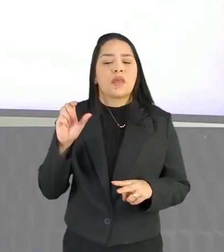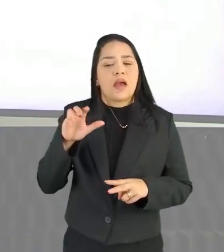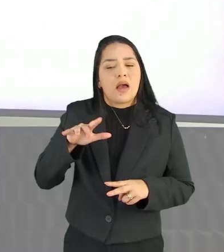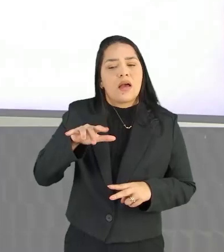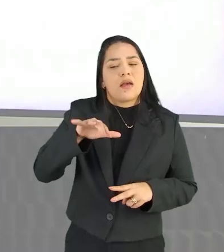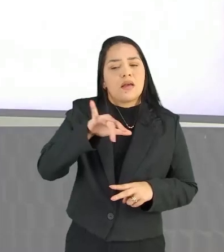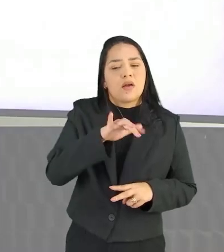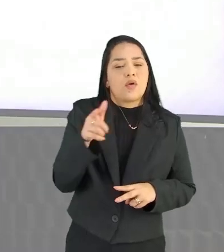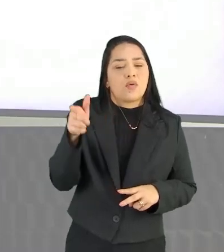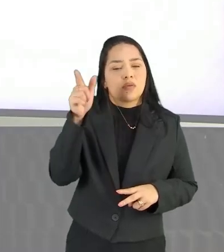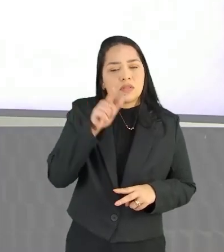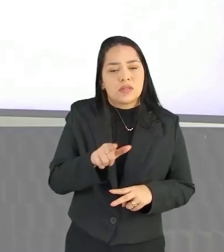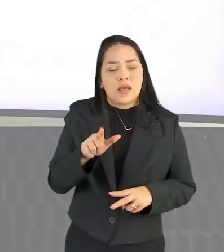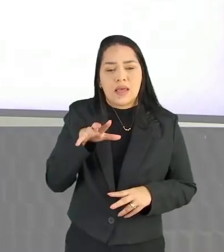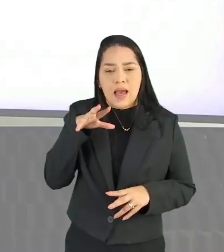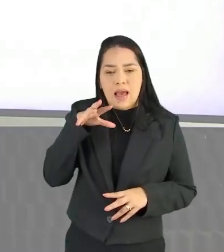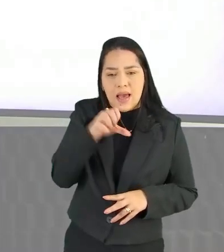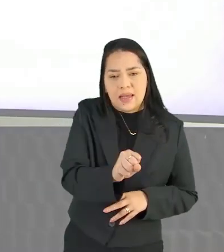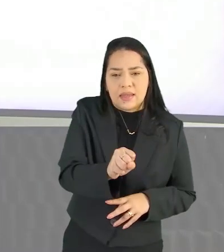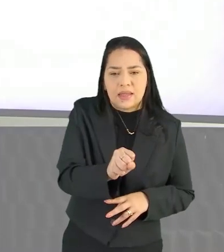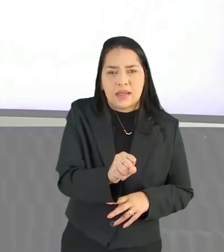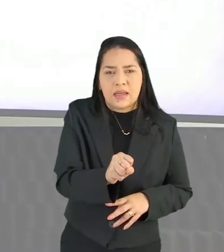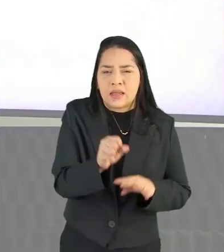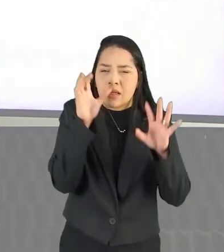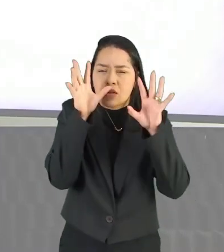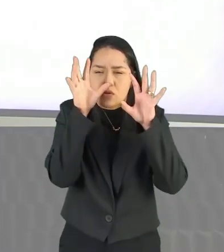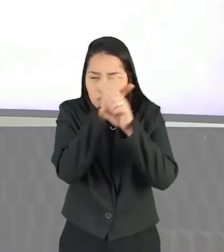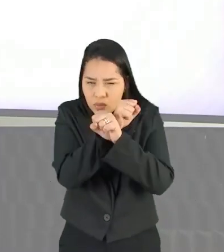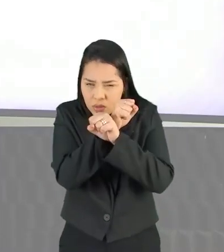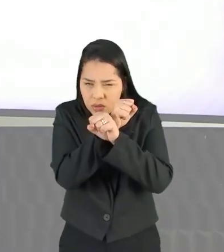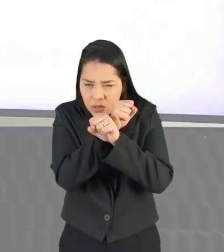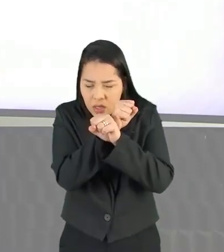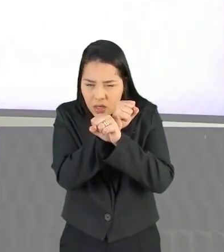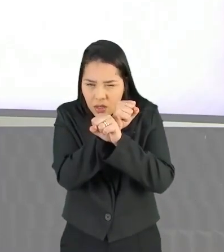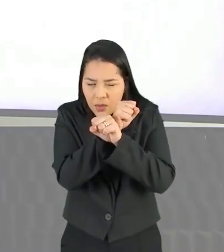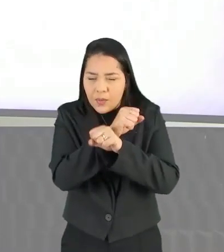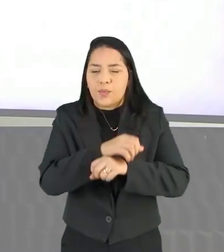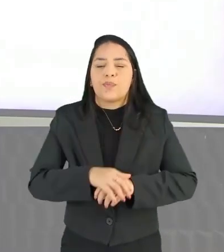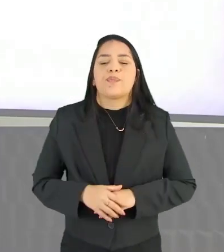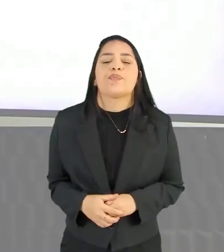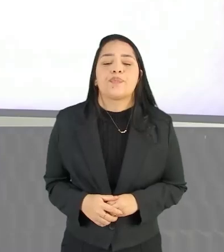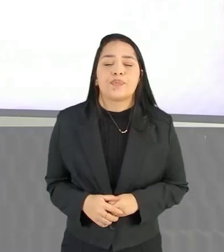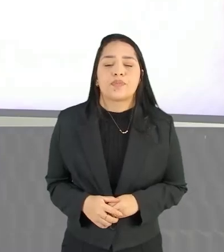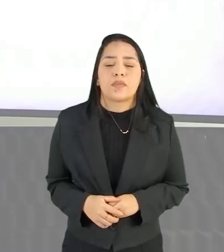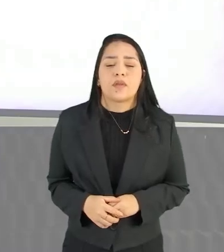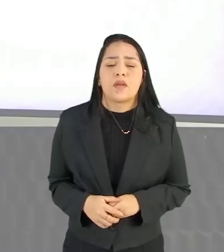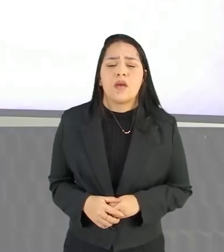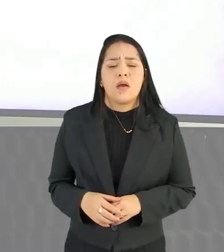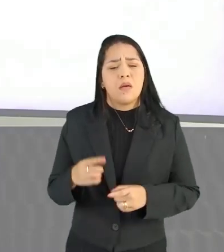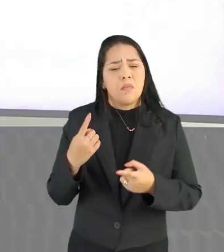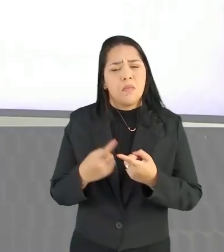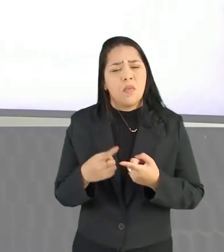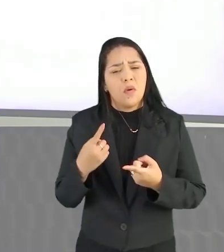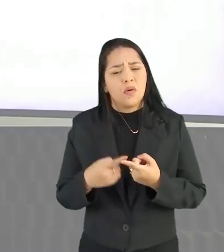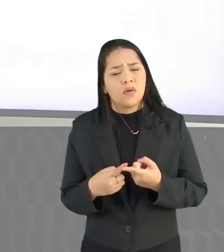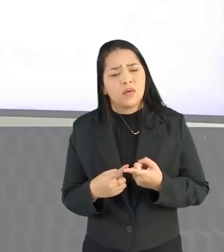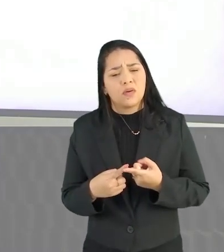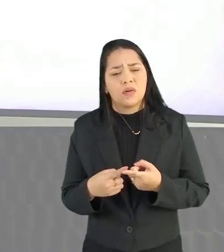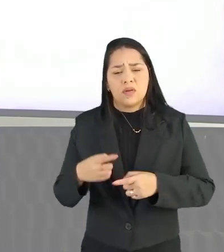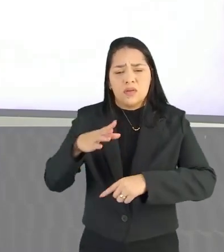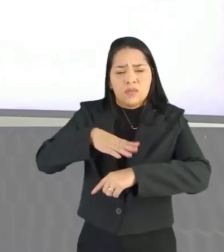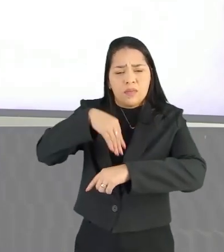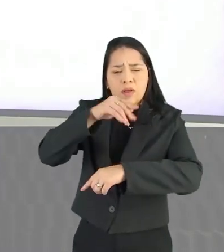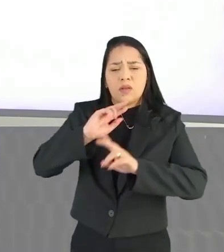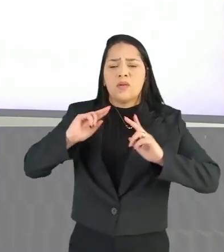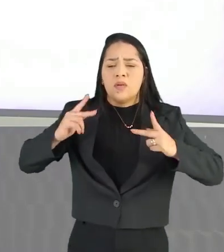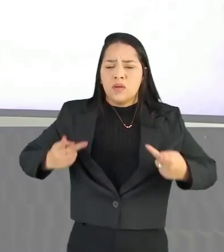que muitas aranhas conseguem prender e atacar suas presas na completa escuridão. E